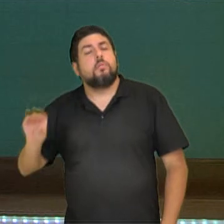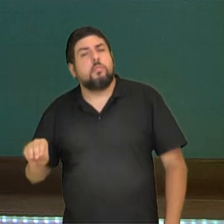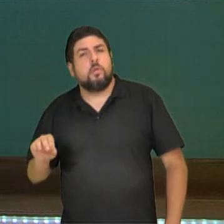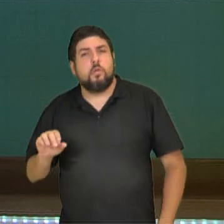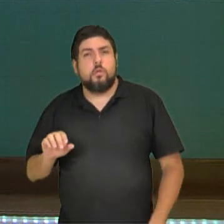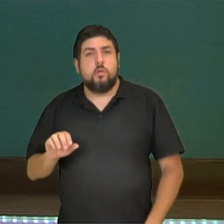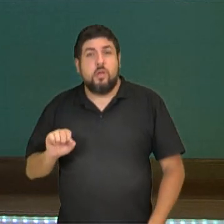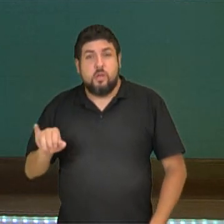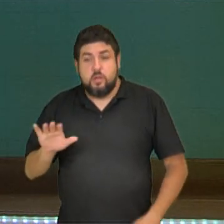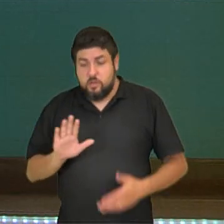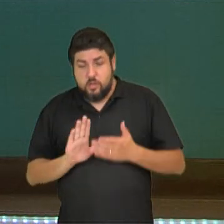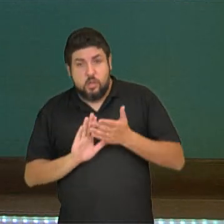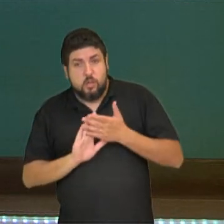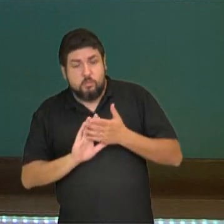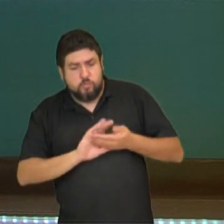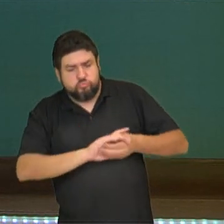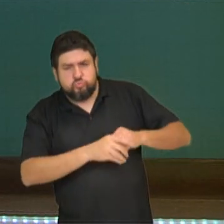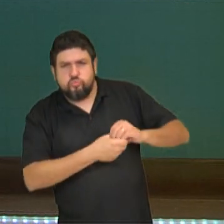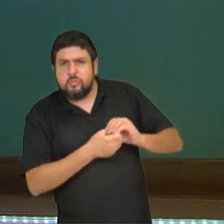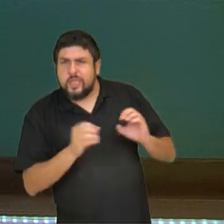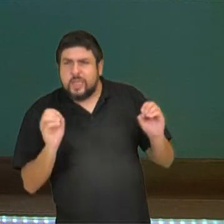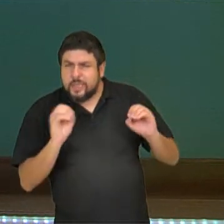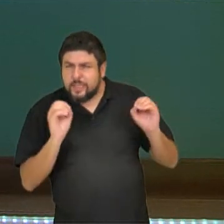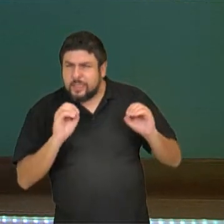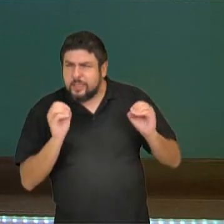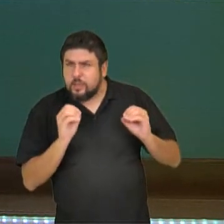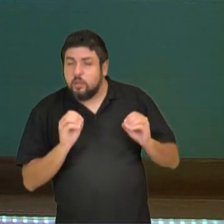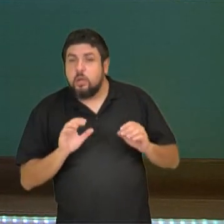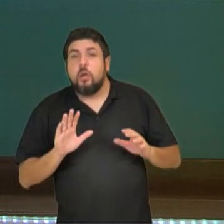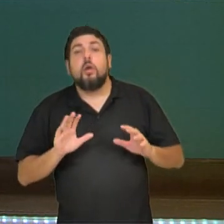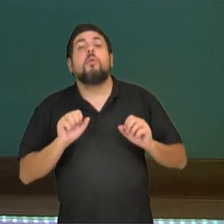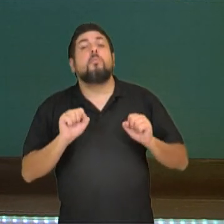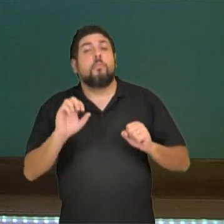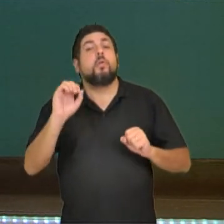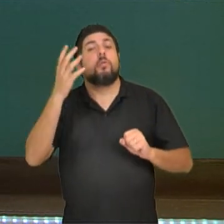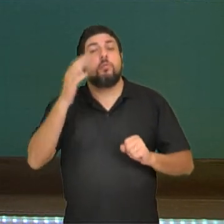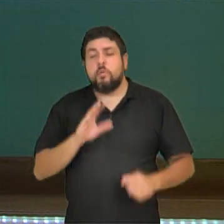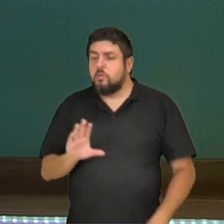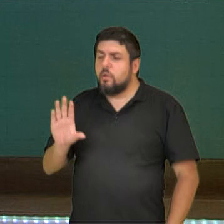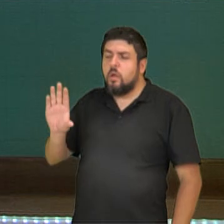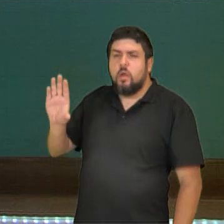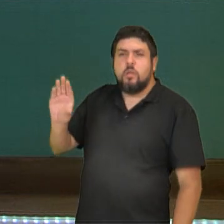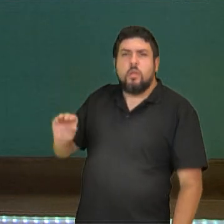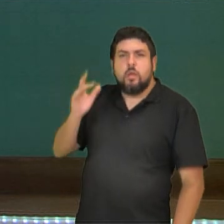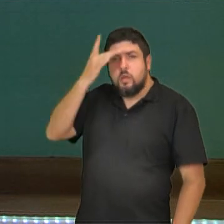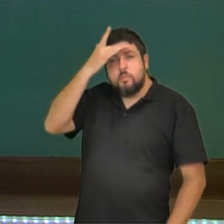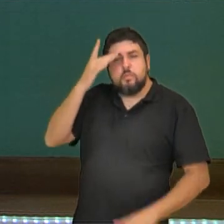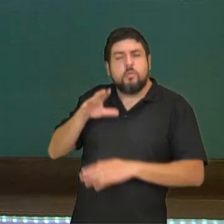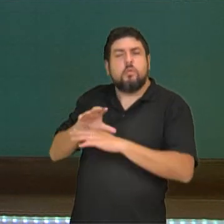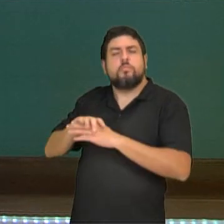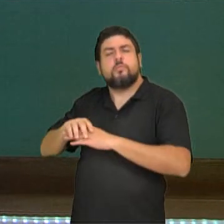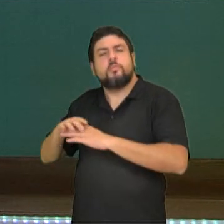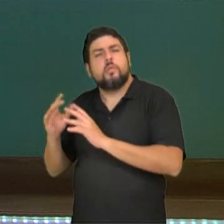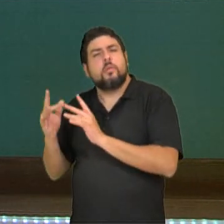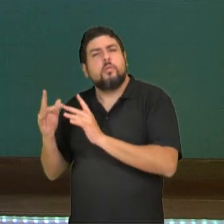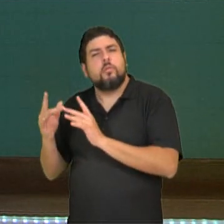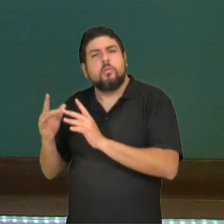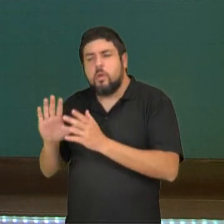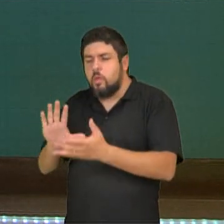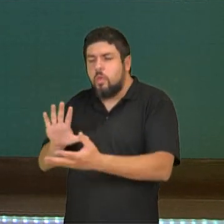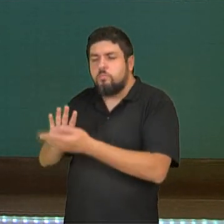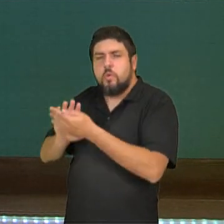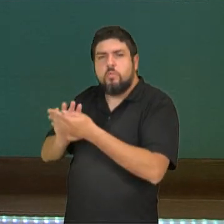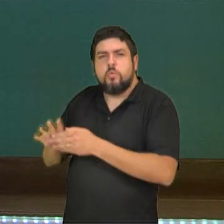não lava a sua mão e passa no seu corpo. Pode ser que na sua mão venha essas estruturas e passe para o seu corpo. Contato